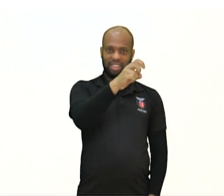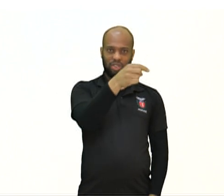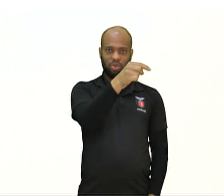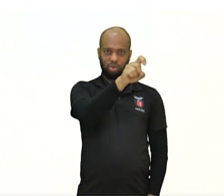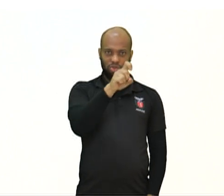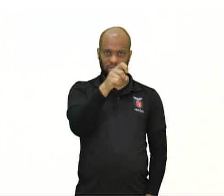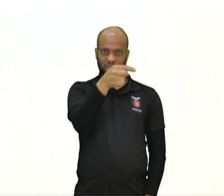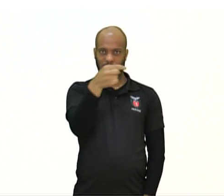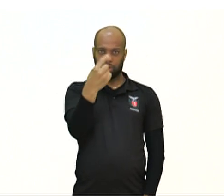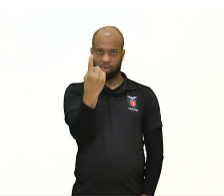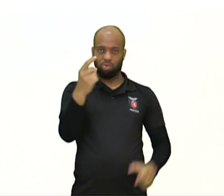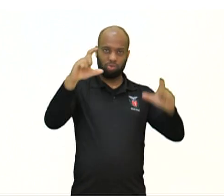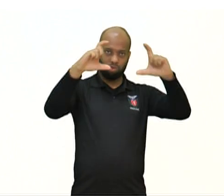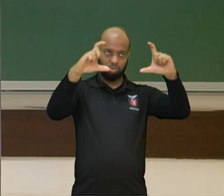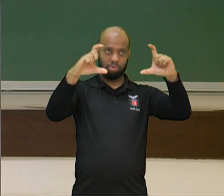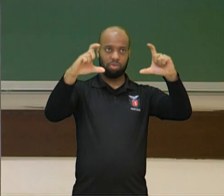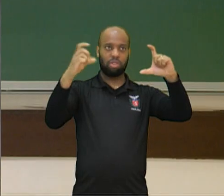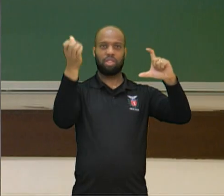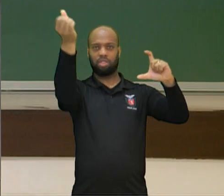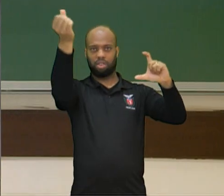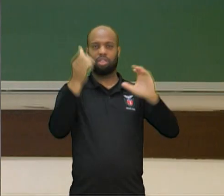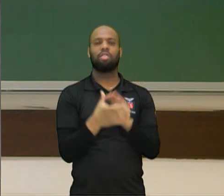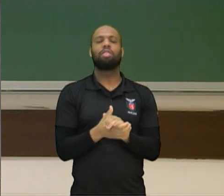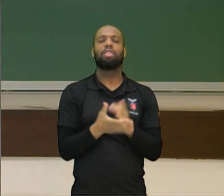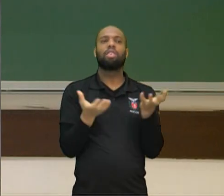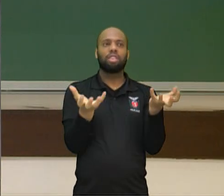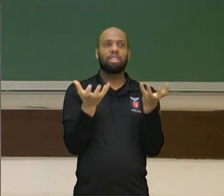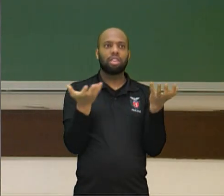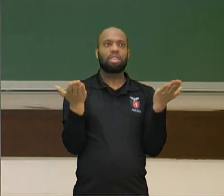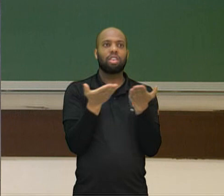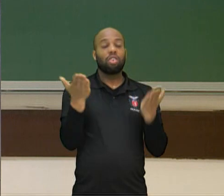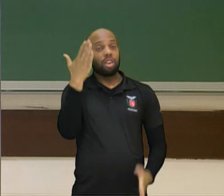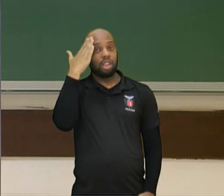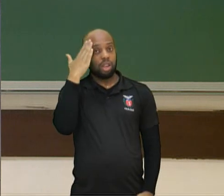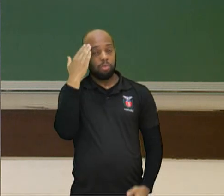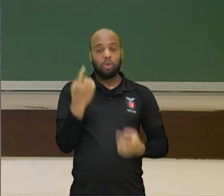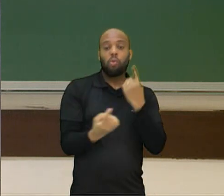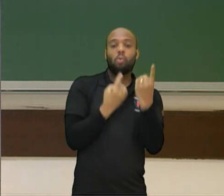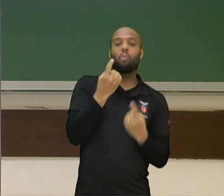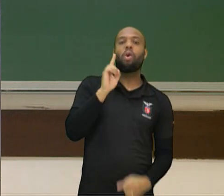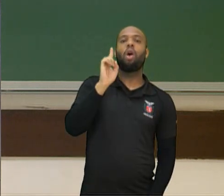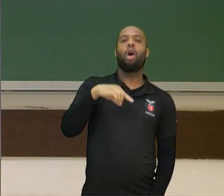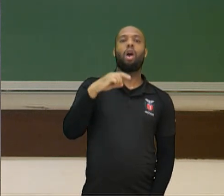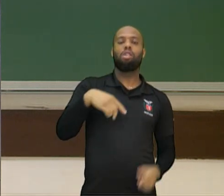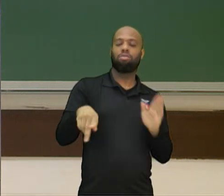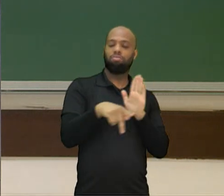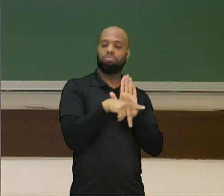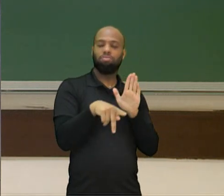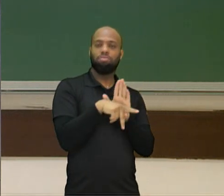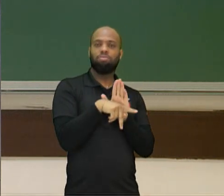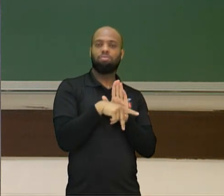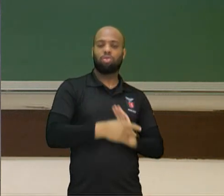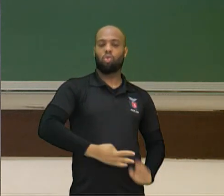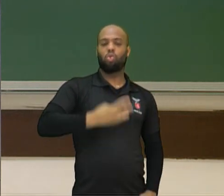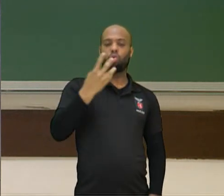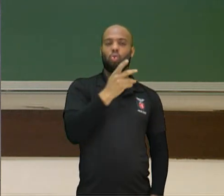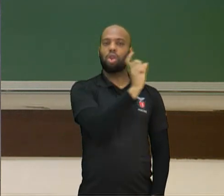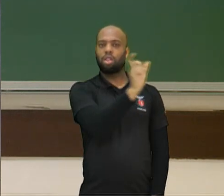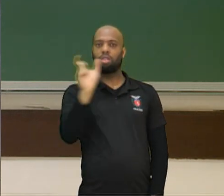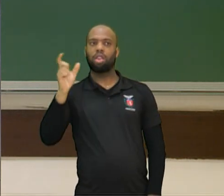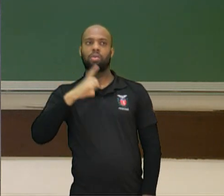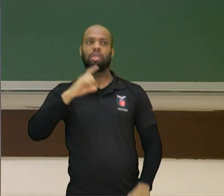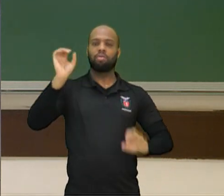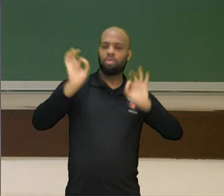a 6. Então, eu quero descobrir quem que é o quarto termo. Nós devemos sempre organizar as